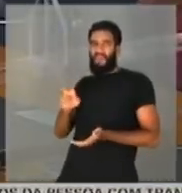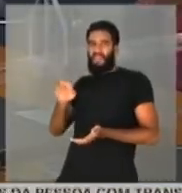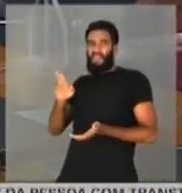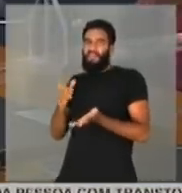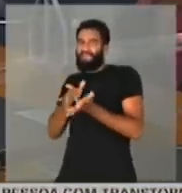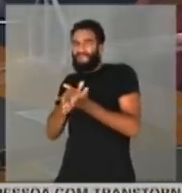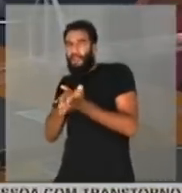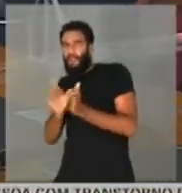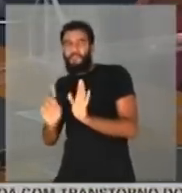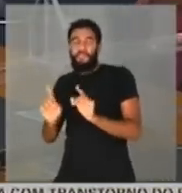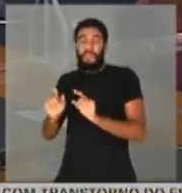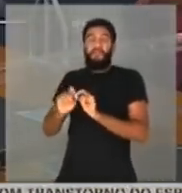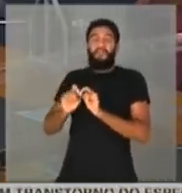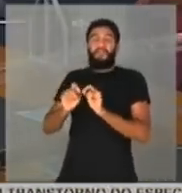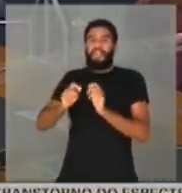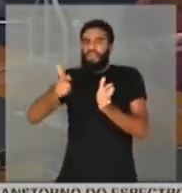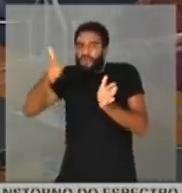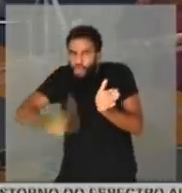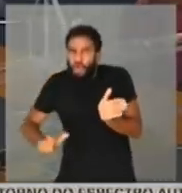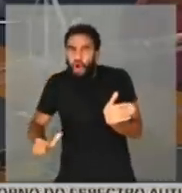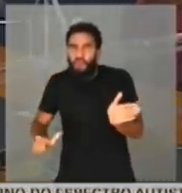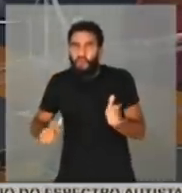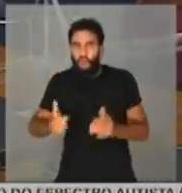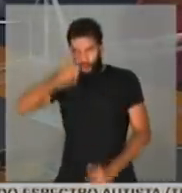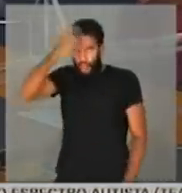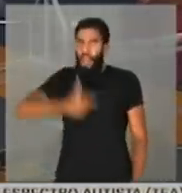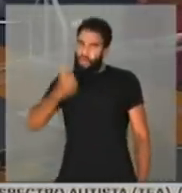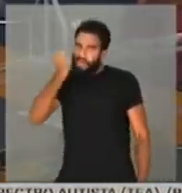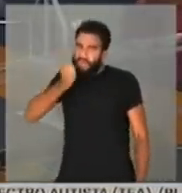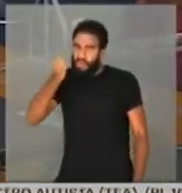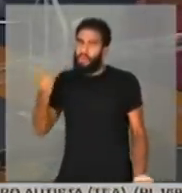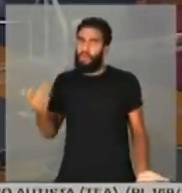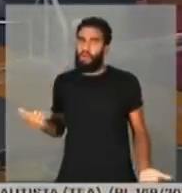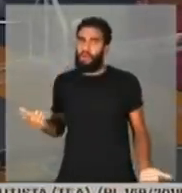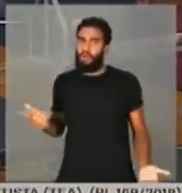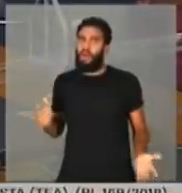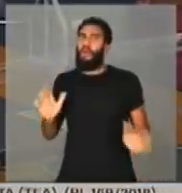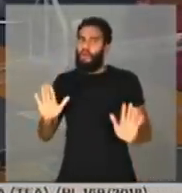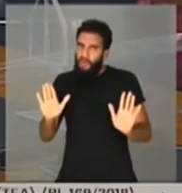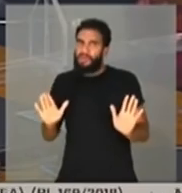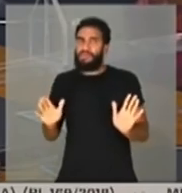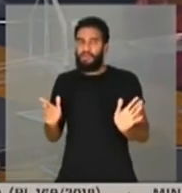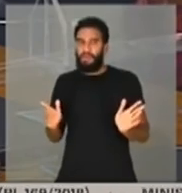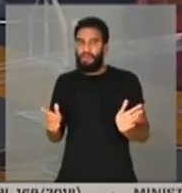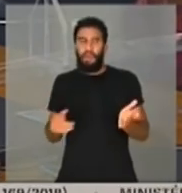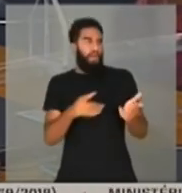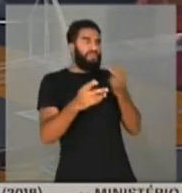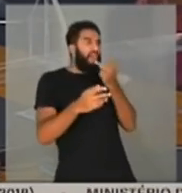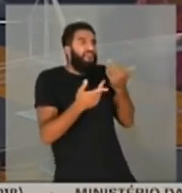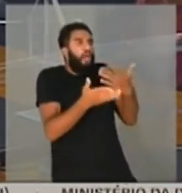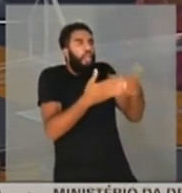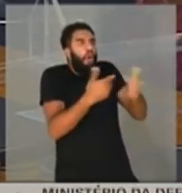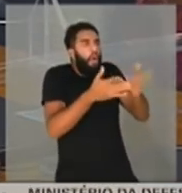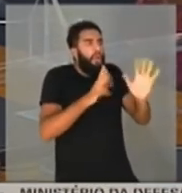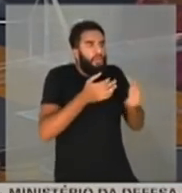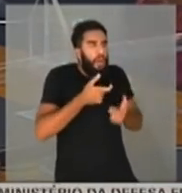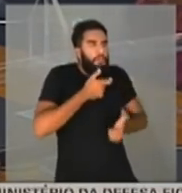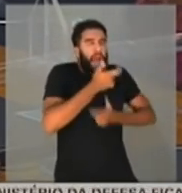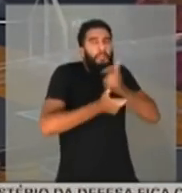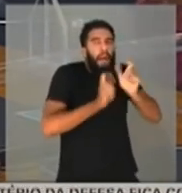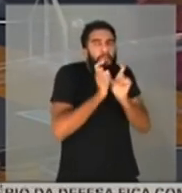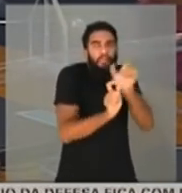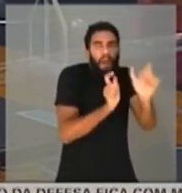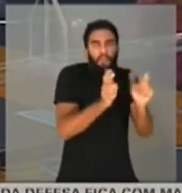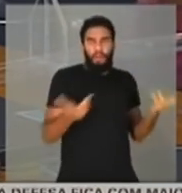fazer algo porque eu sou senadora da República. A senhora me chamou de gavetador, me chamou do que quis. Pela ordem, senhor presidente. Pela ordem,